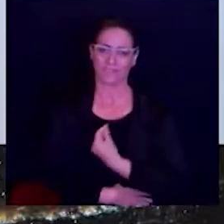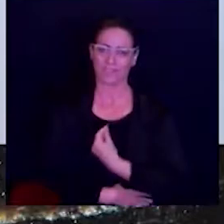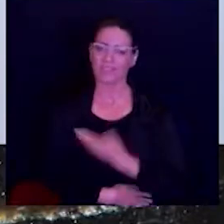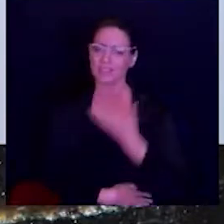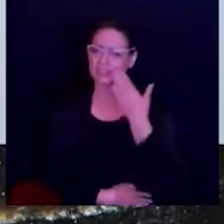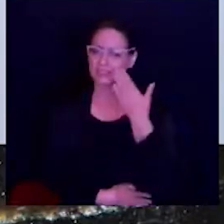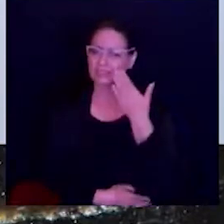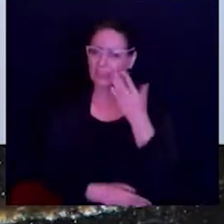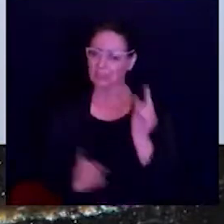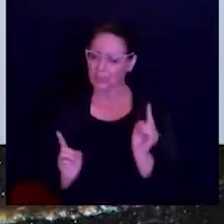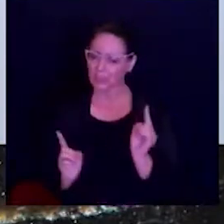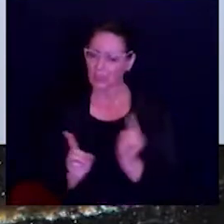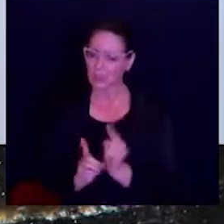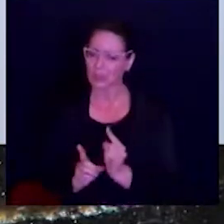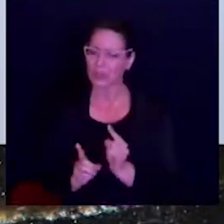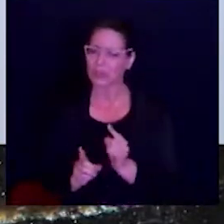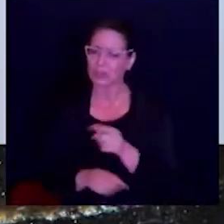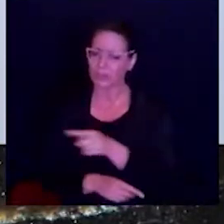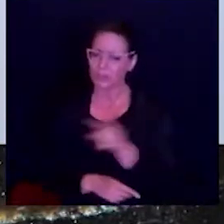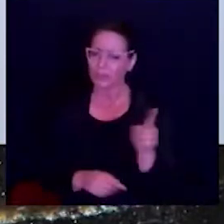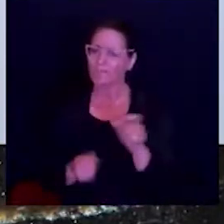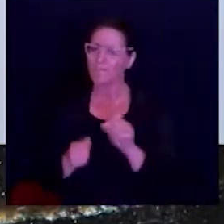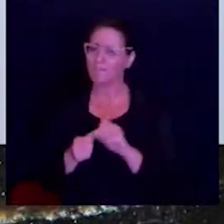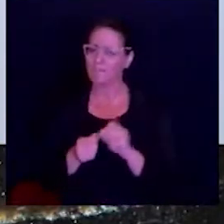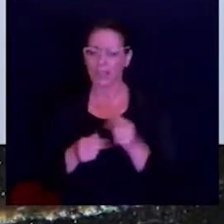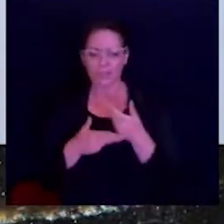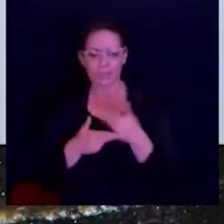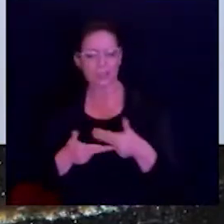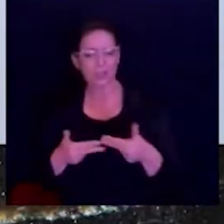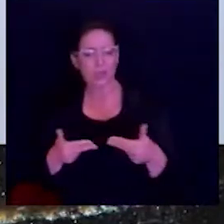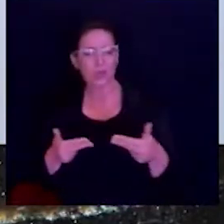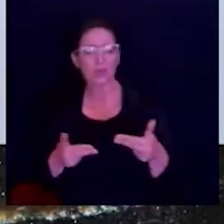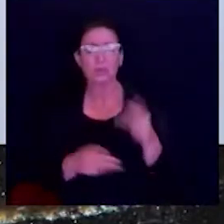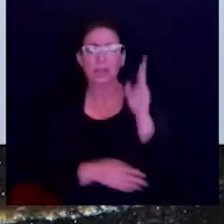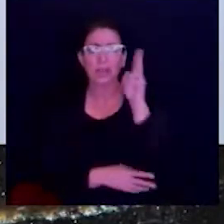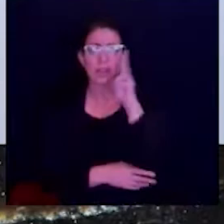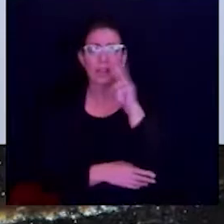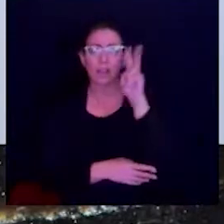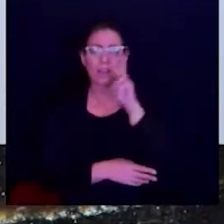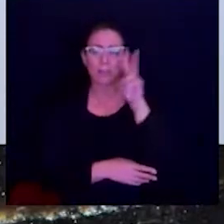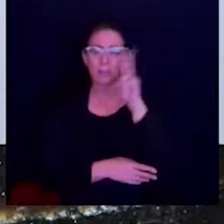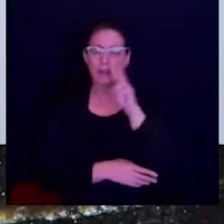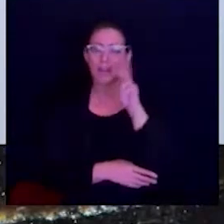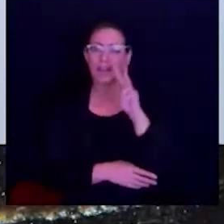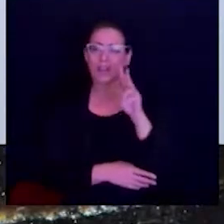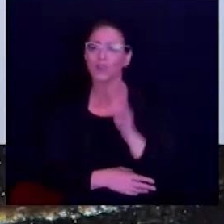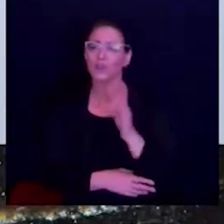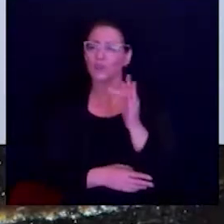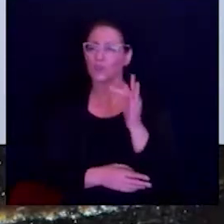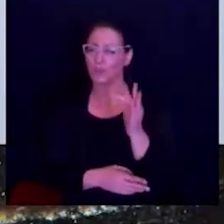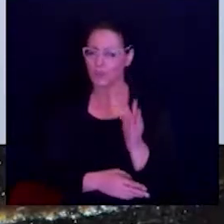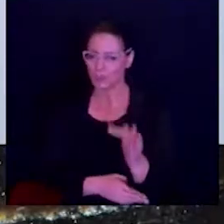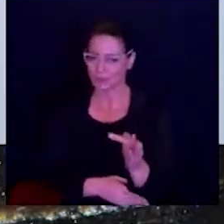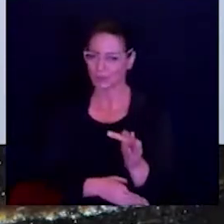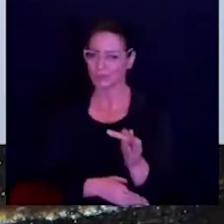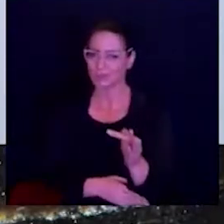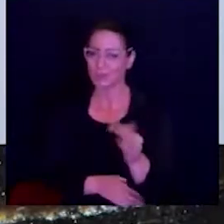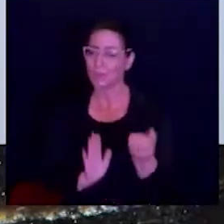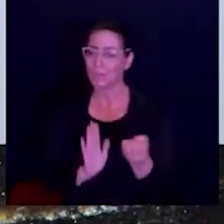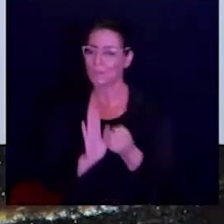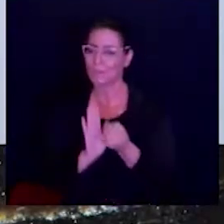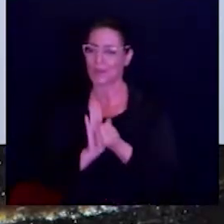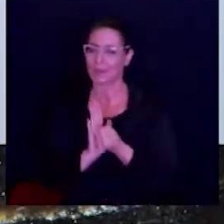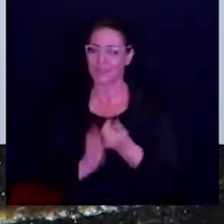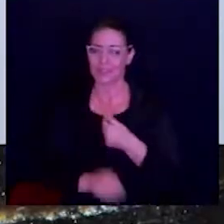curta, façam coisas que vocês gostariam de lembrar quando envelhecerem, ou de que gostariam de serem lembrados. E